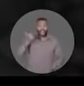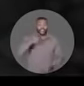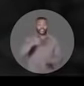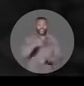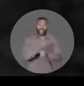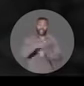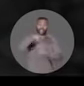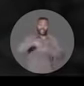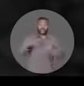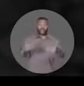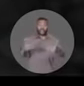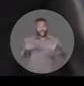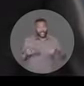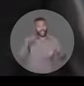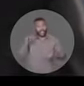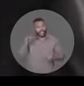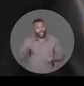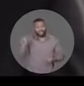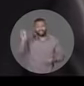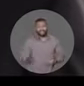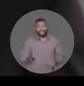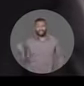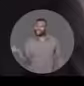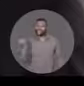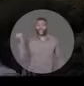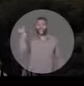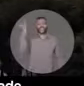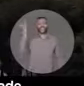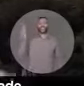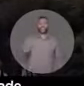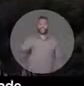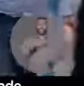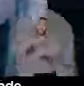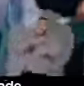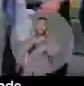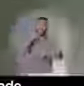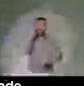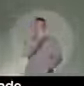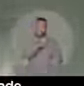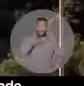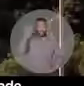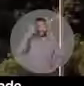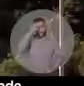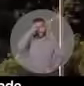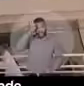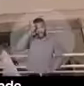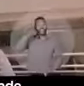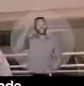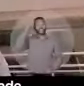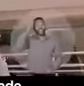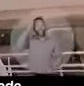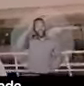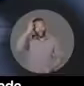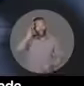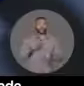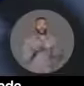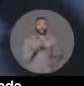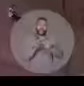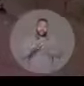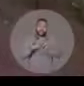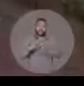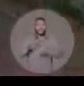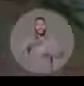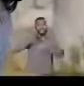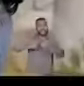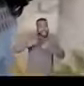anos no ministério e se transformou no ministro mais importante desse país. Haddad foi o prefeito de São Paulo que recuperou as finanças da cidade.